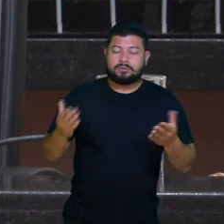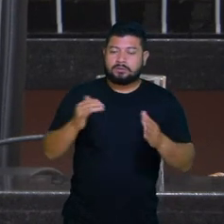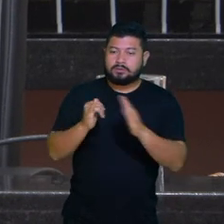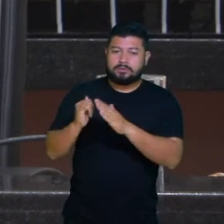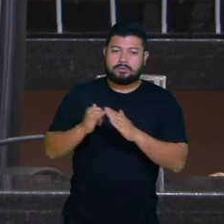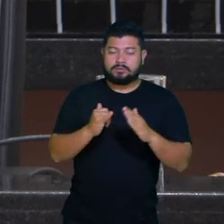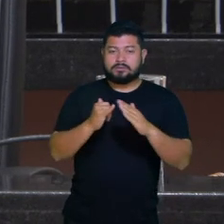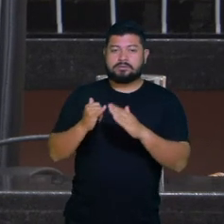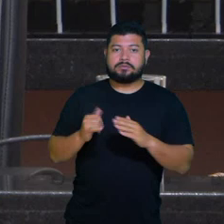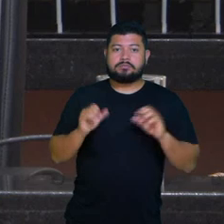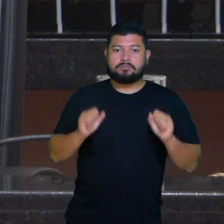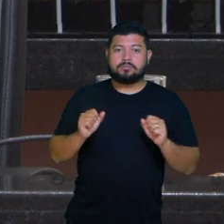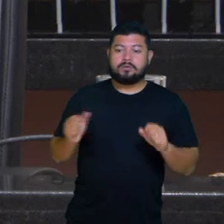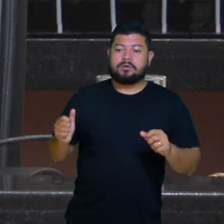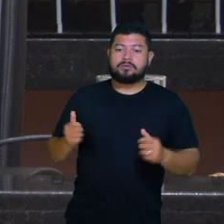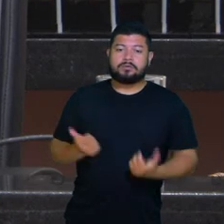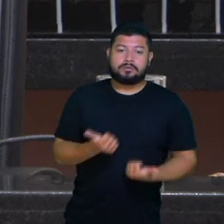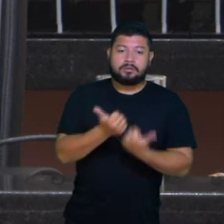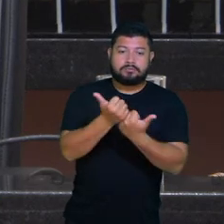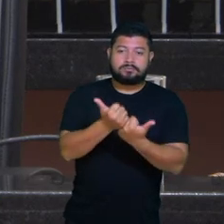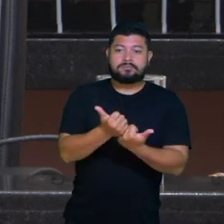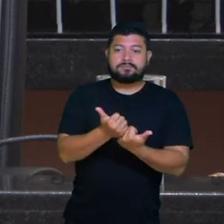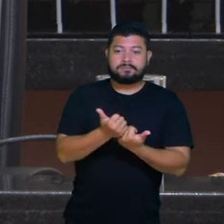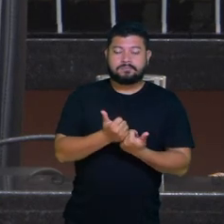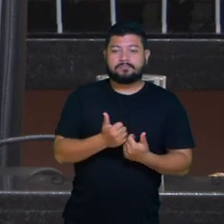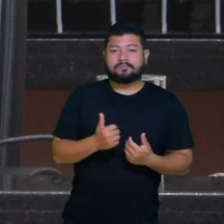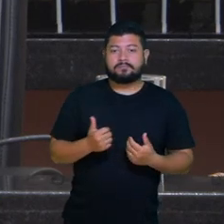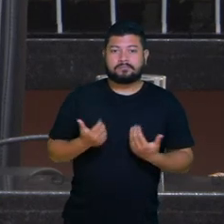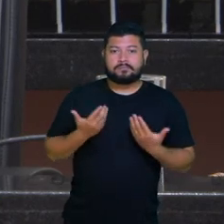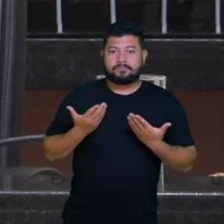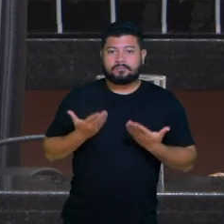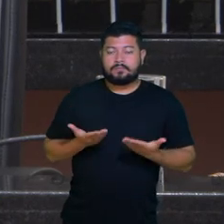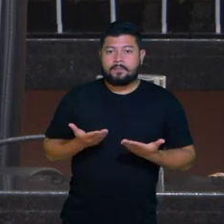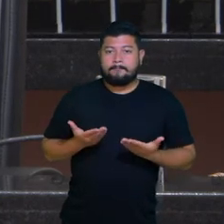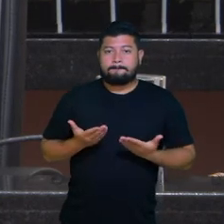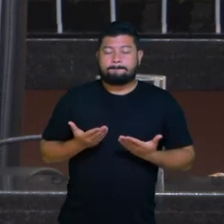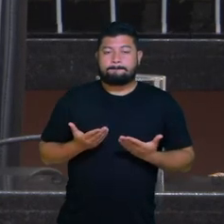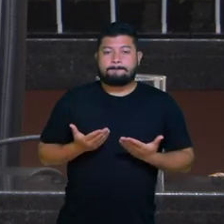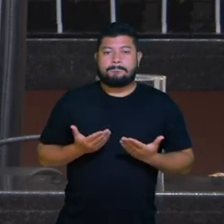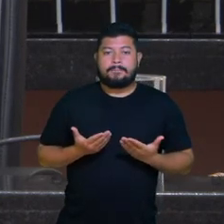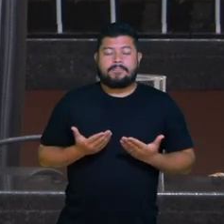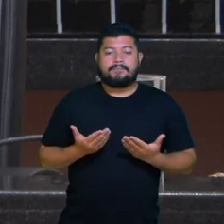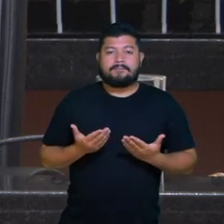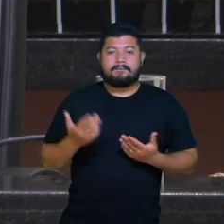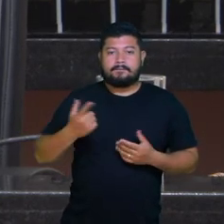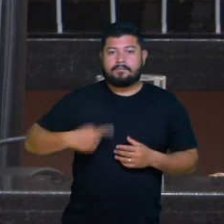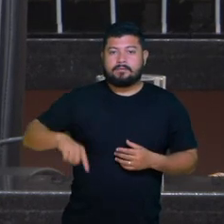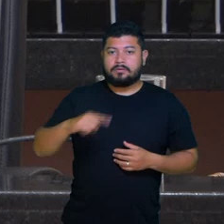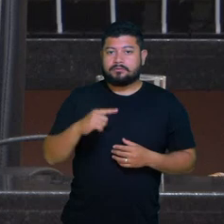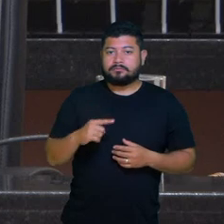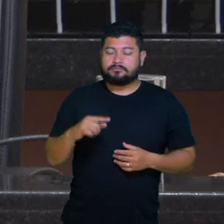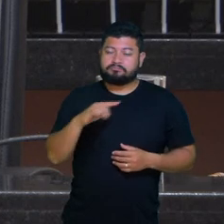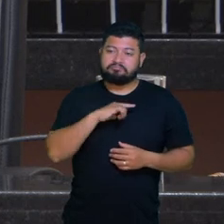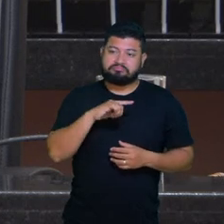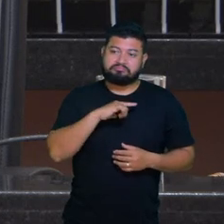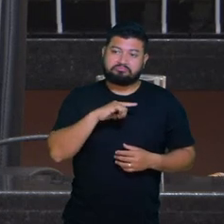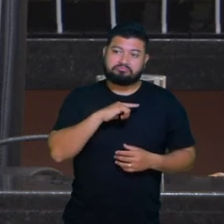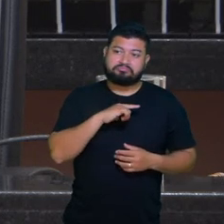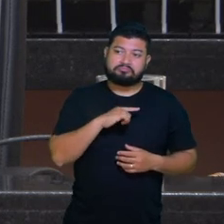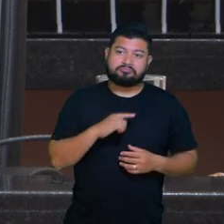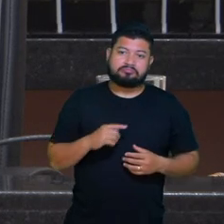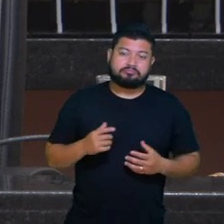presentes podem contribuir também eh com isso eh para que tenhamos eh de alguma forma alguma